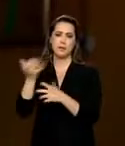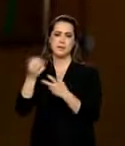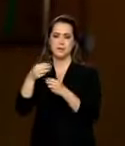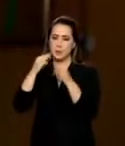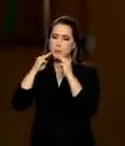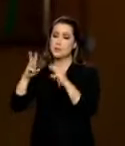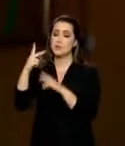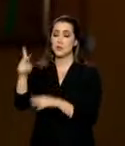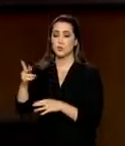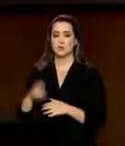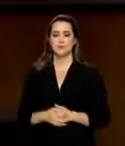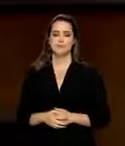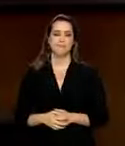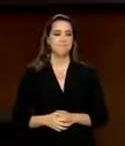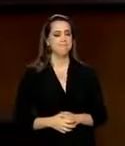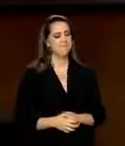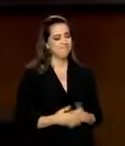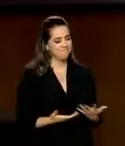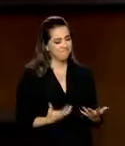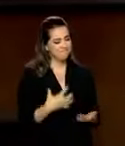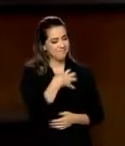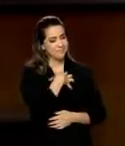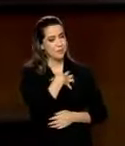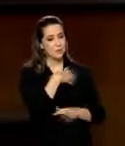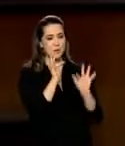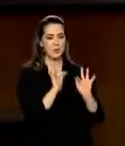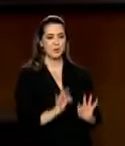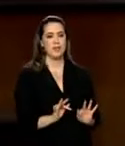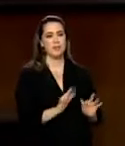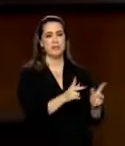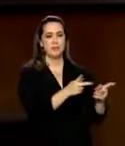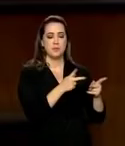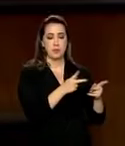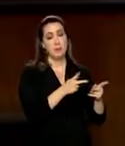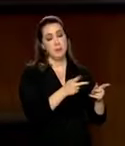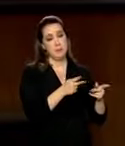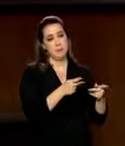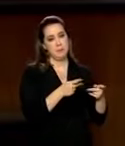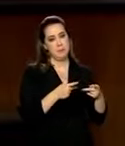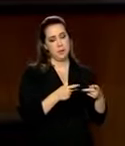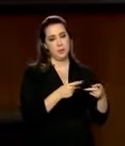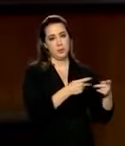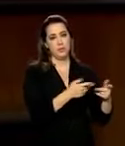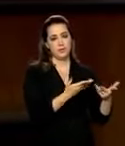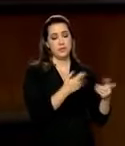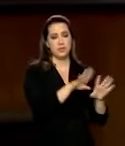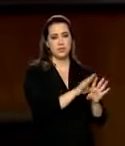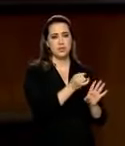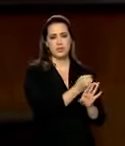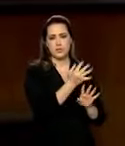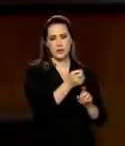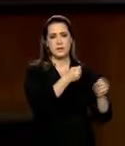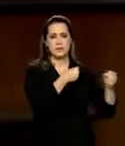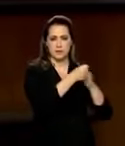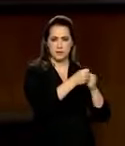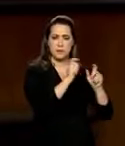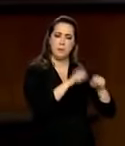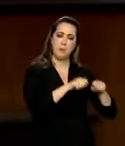senhor. Eu fico muito feliz pelo convite, né? Eu poderia ter feito já dezenas de entrevistas, o tempo não nos